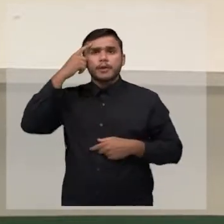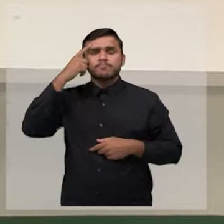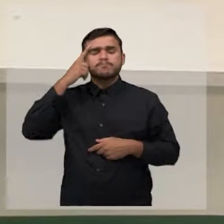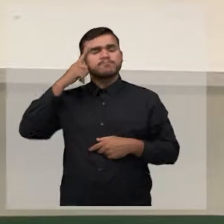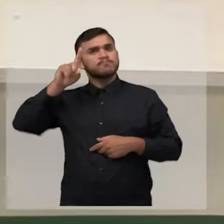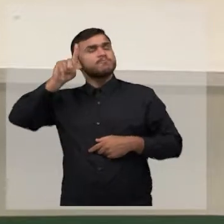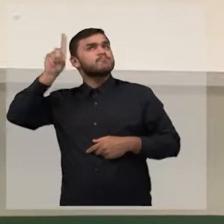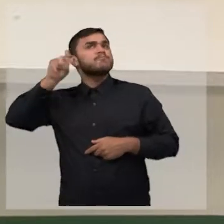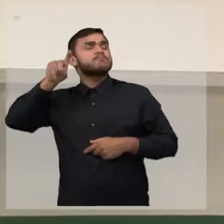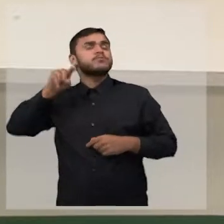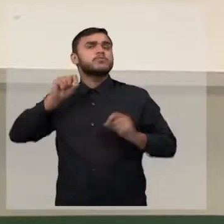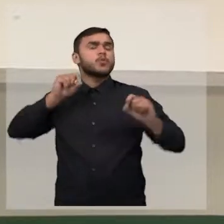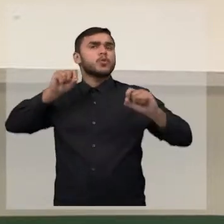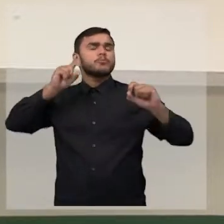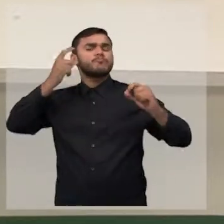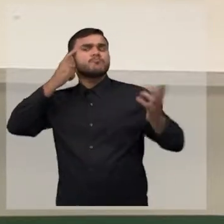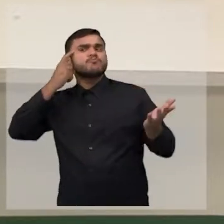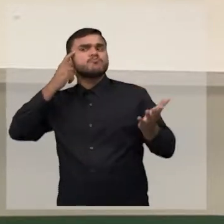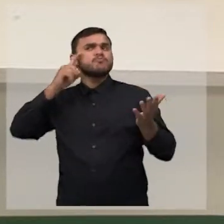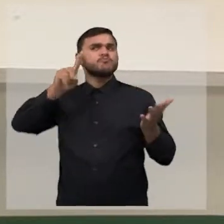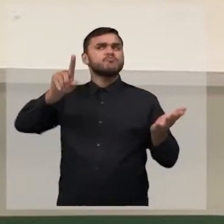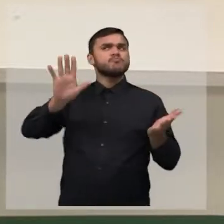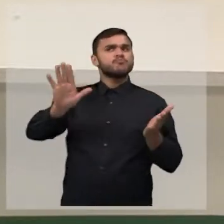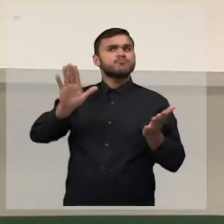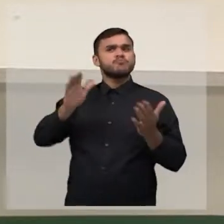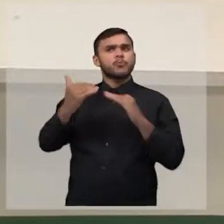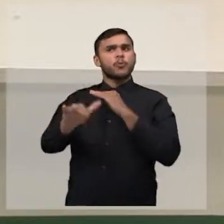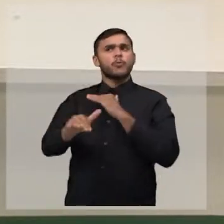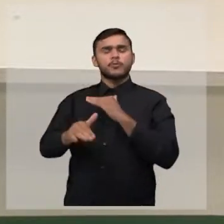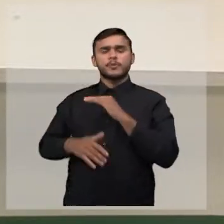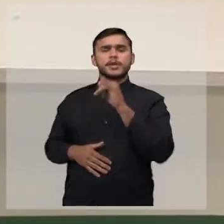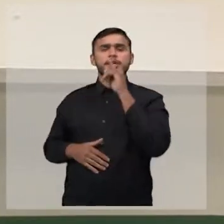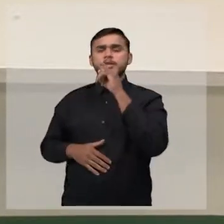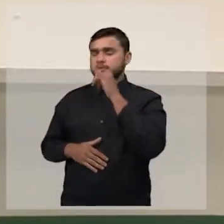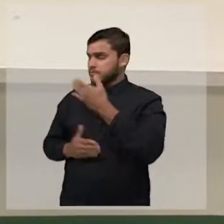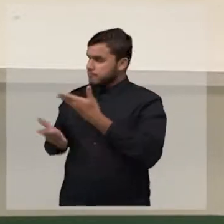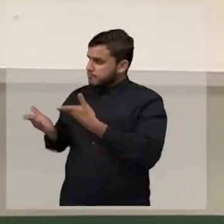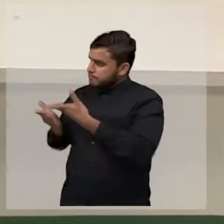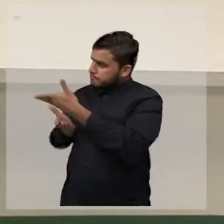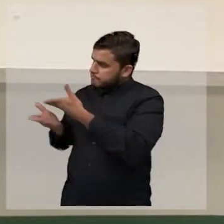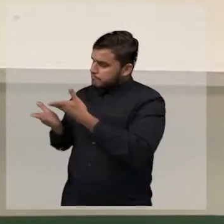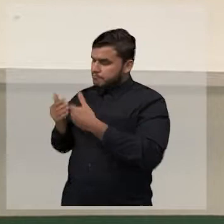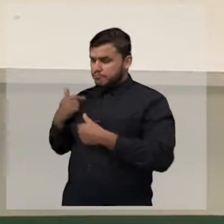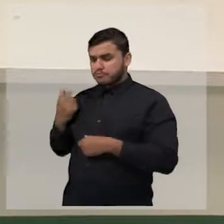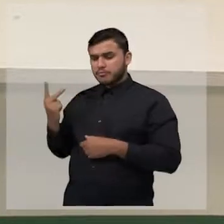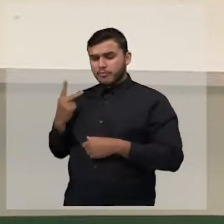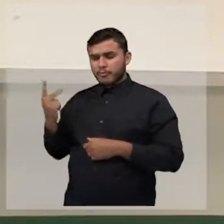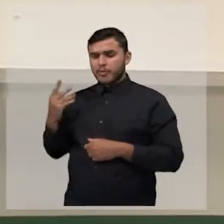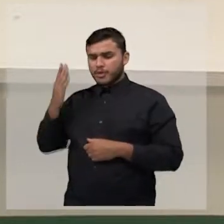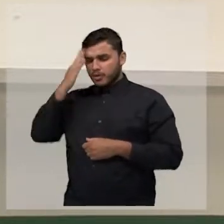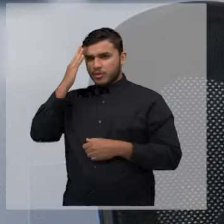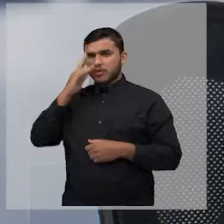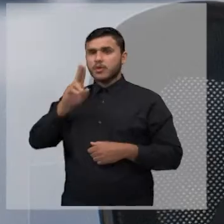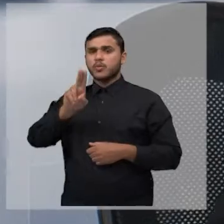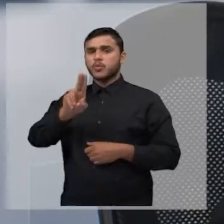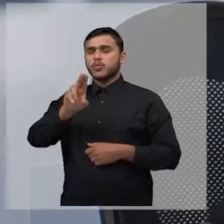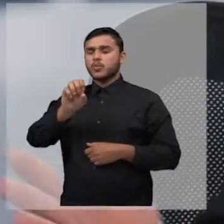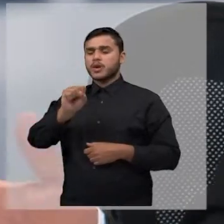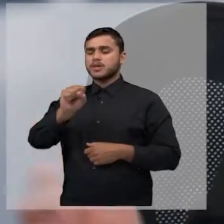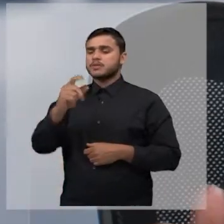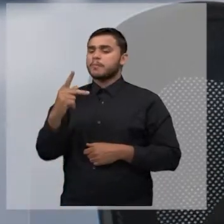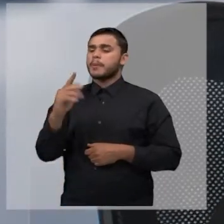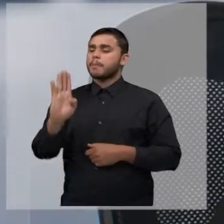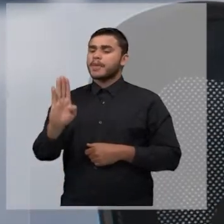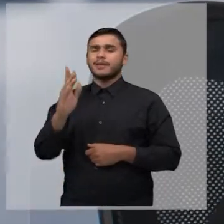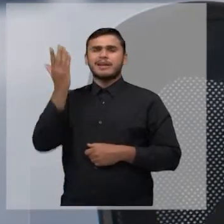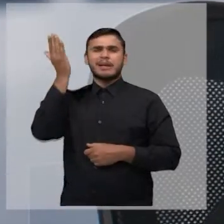raciocinar, de questionar, é importantíssimo. Como, por exemplo, eu e você convivemos com uma disciplina chamada USPB, que eu